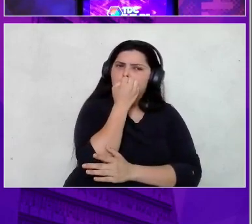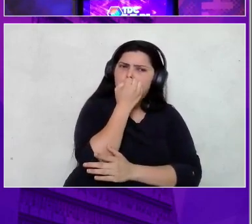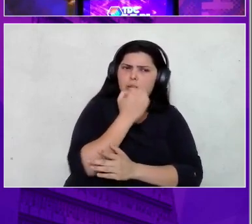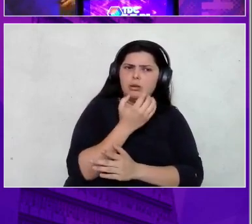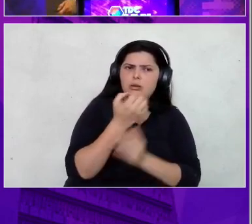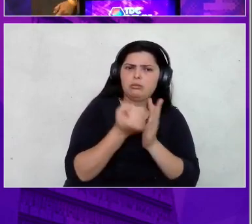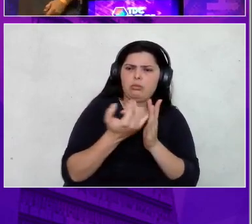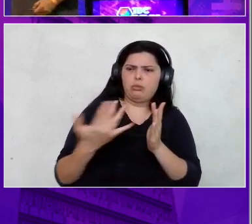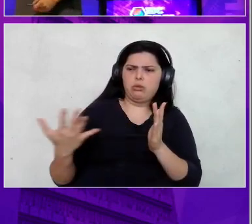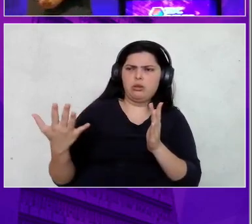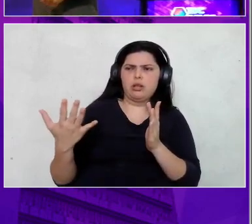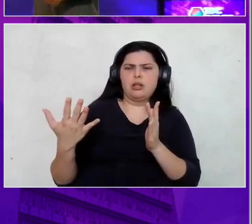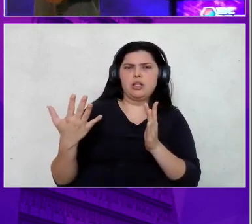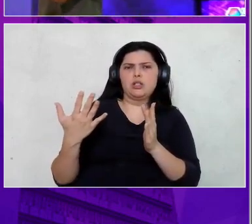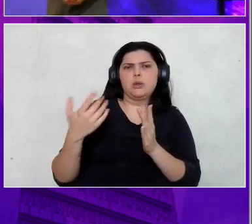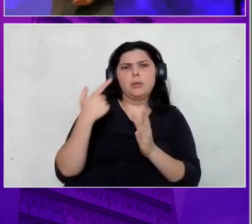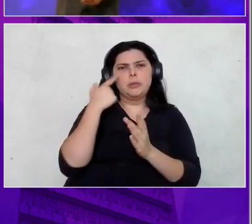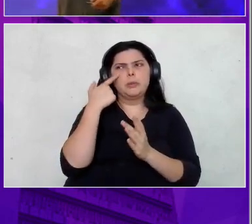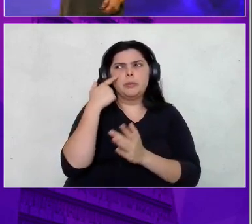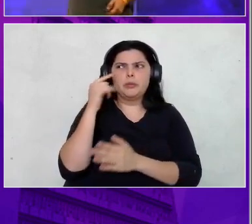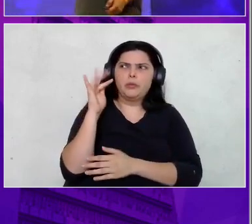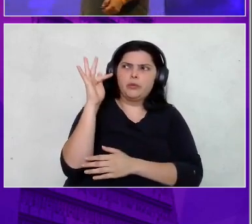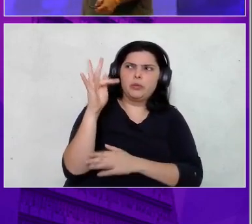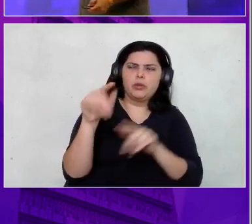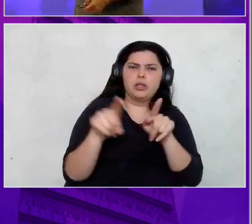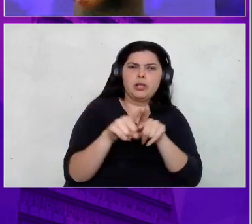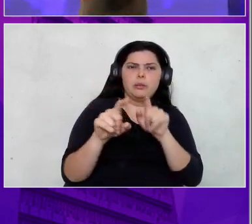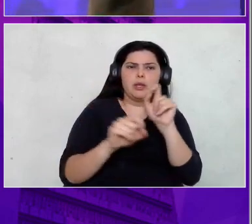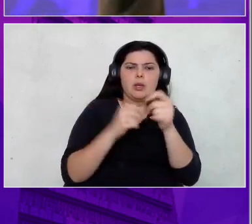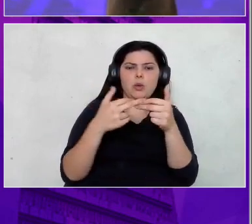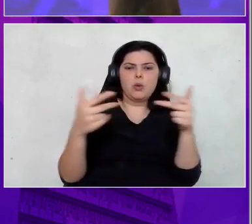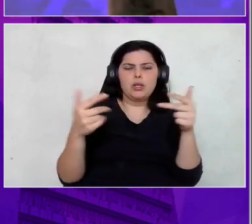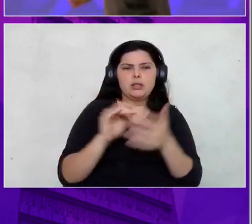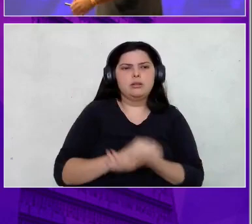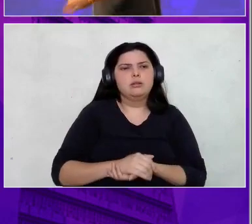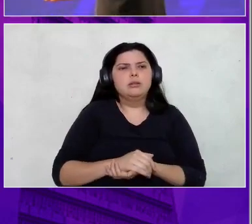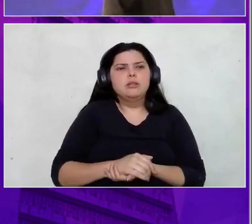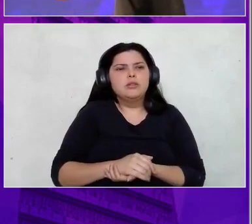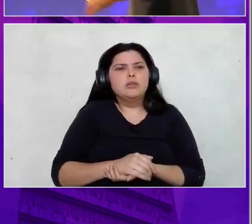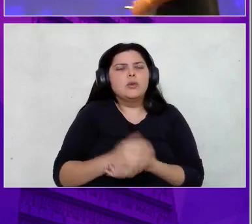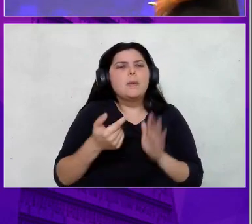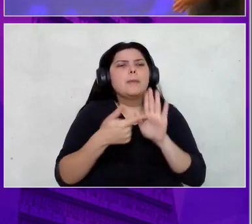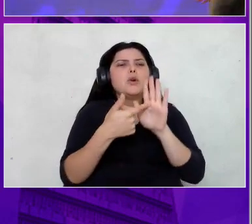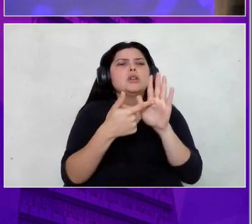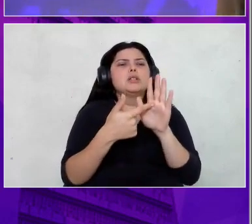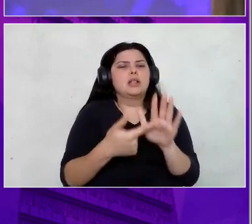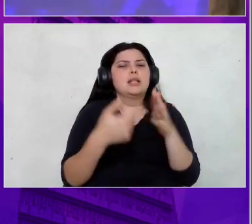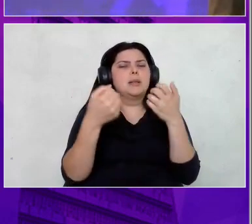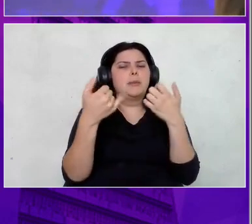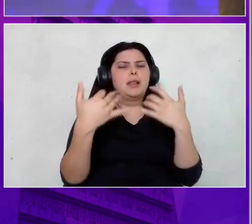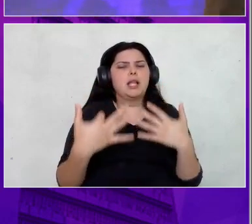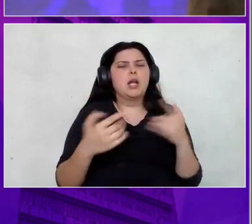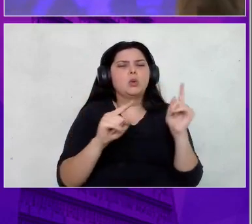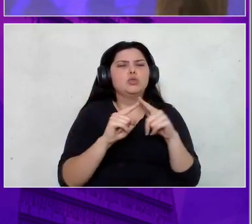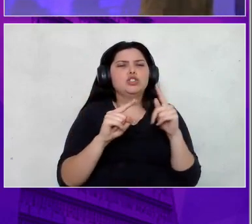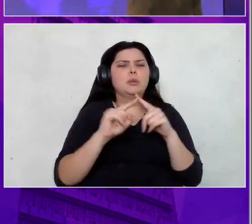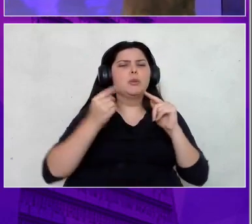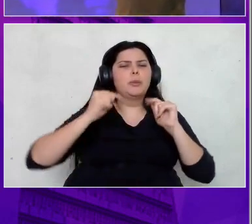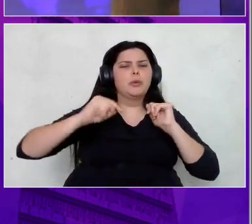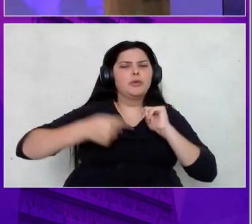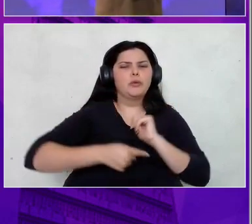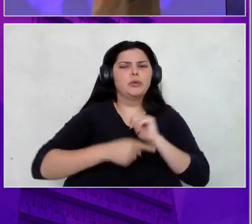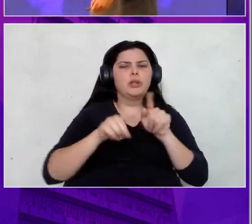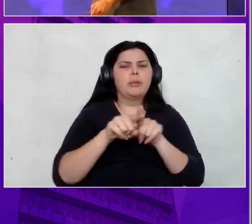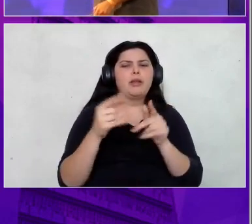de tendências e uma quantidade enorme de coisas. Eu vou trabalhar um pouquinho sobre isso para a gente entender o nível, a profundidade e a velocidade